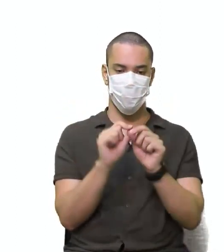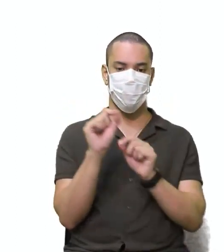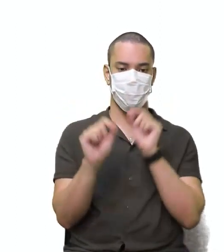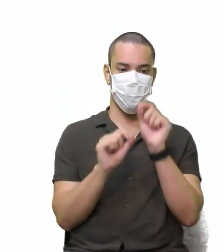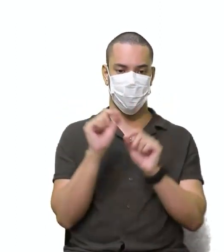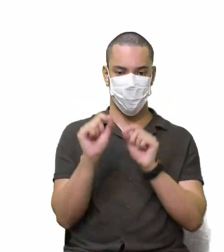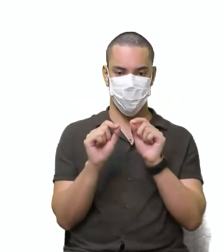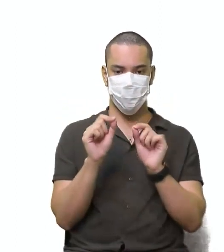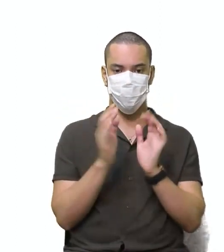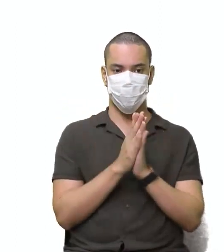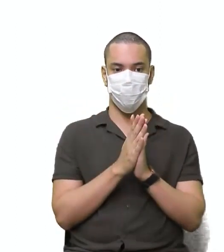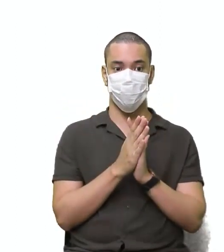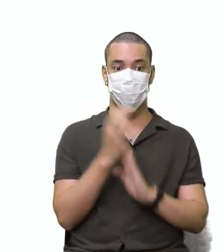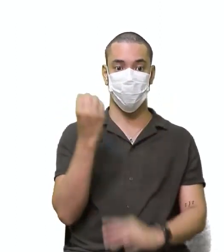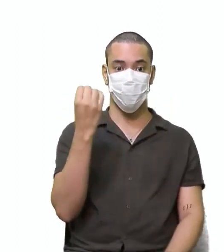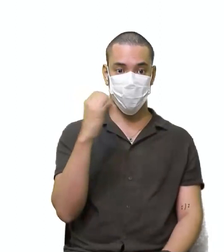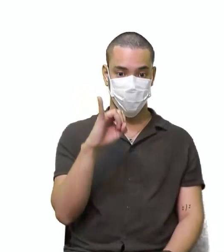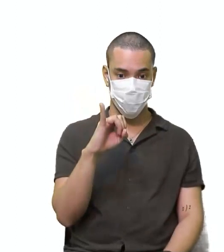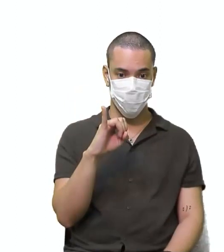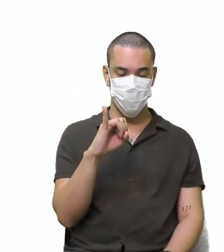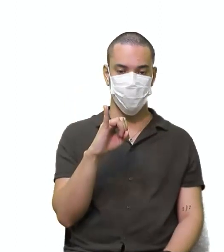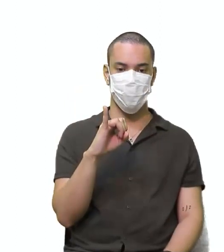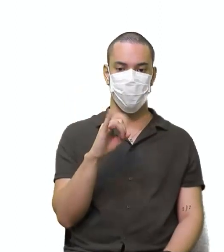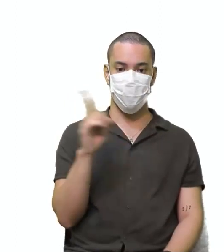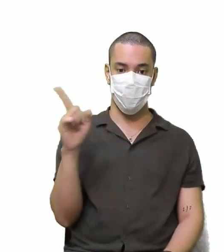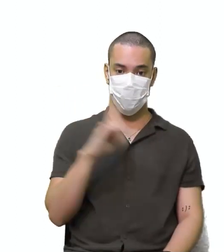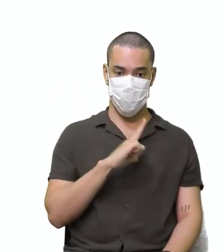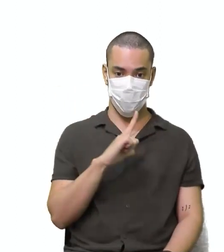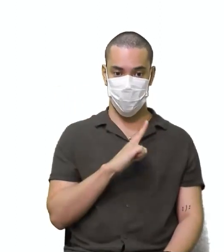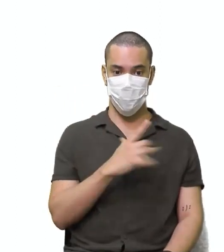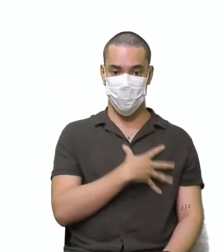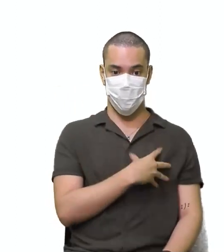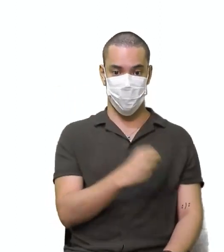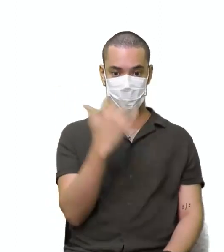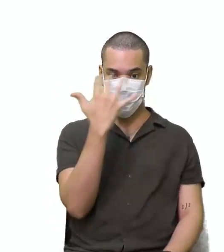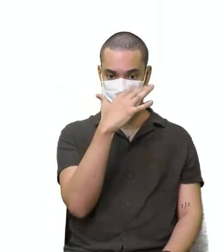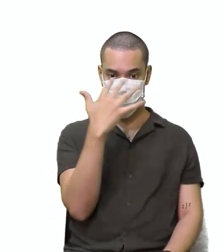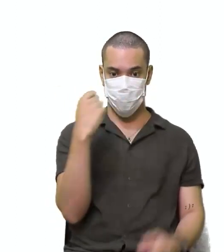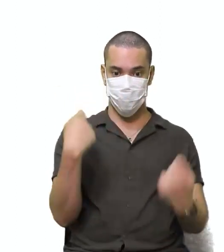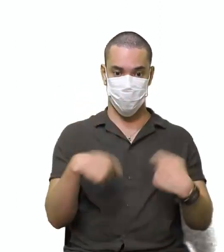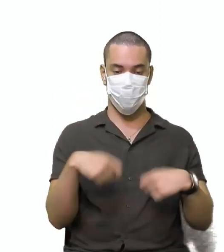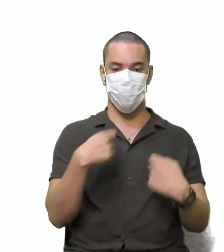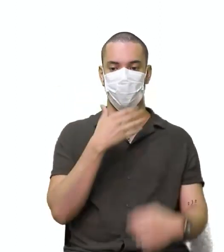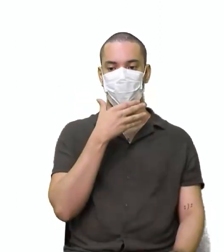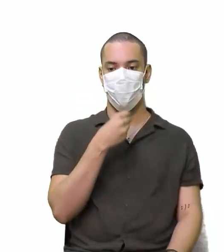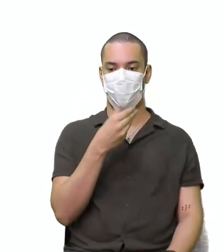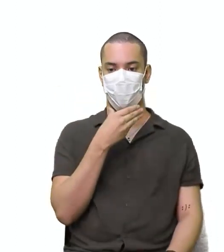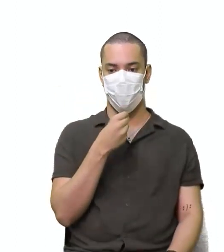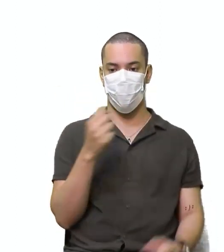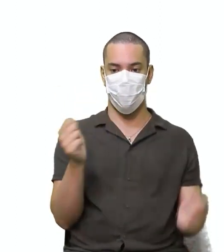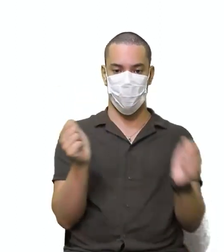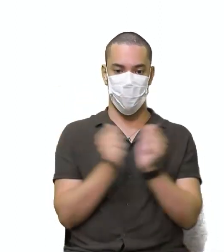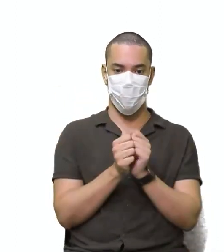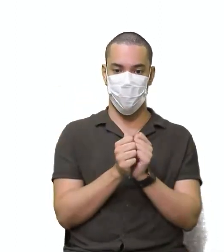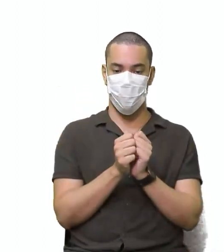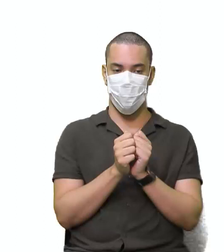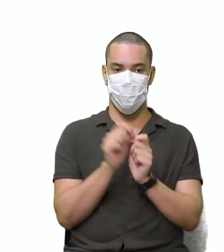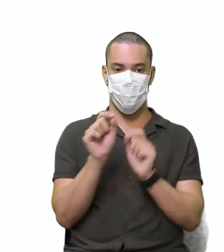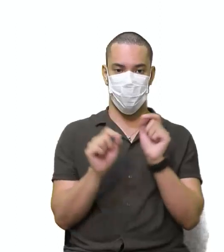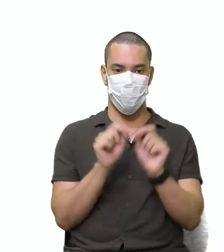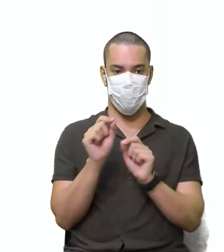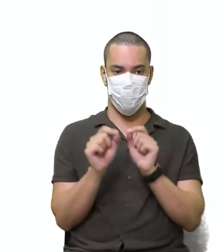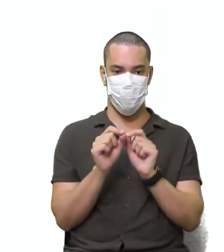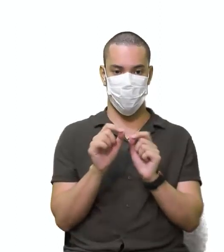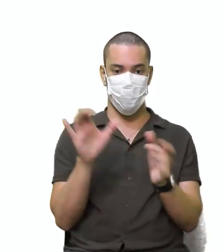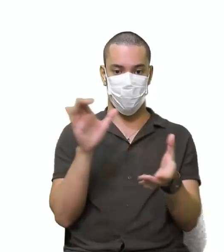Se ela para ela ter filhos daltônicos, ela teria que ter o homem, né? Ela pode ter casar